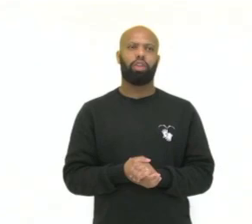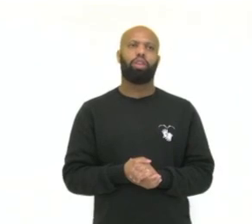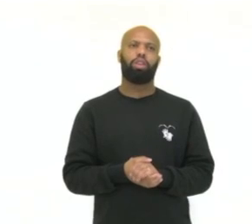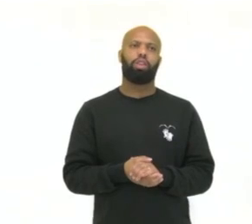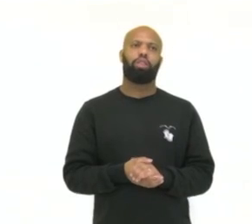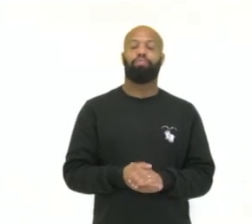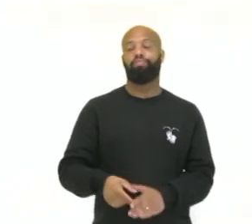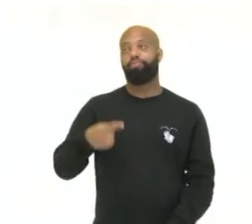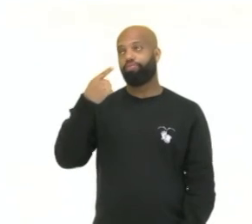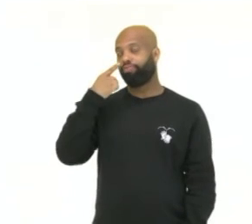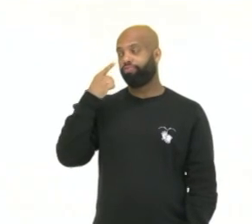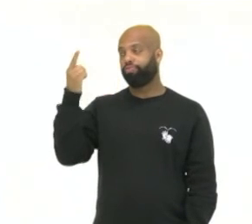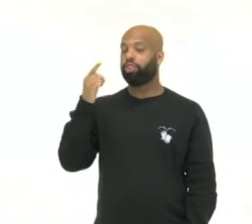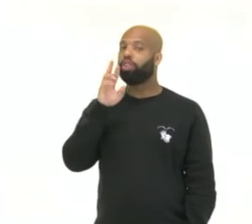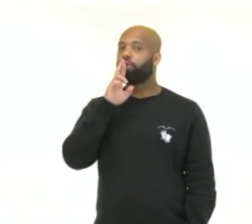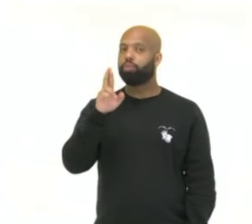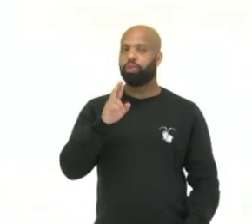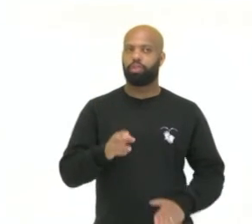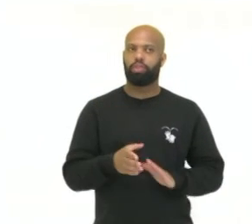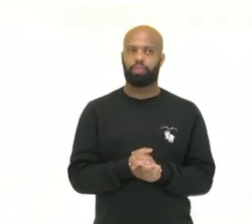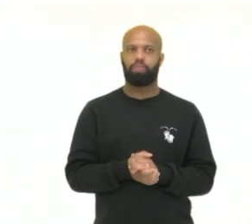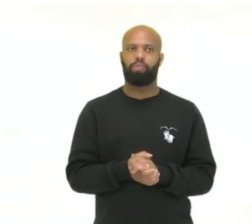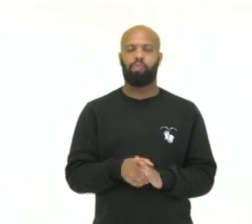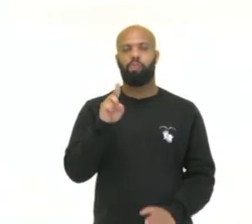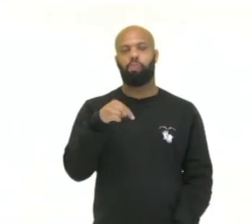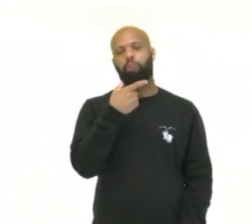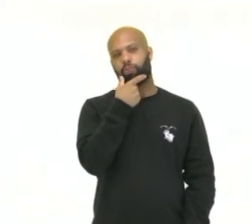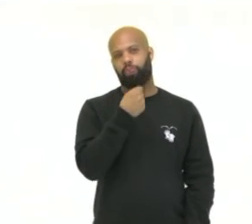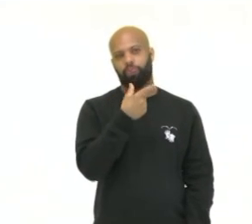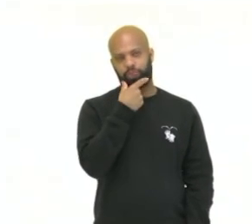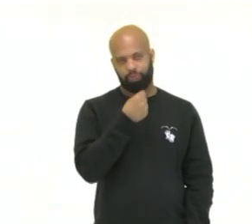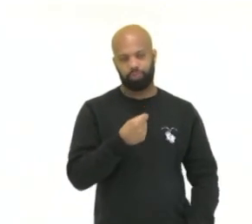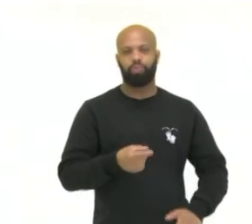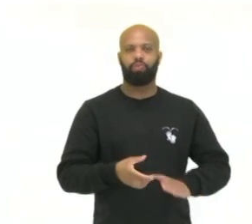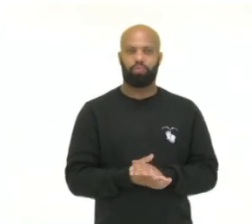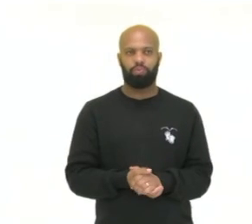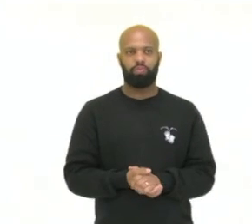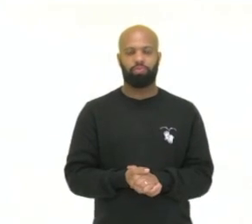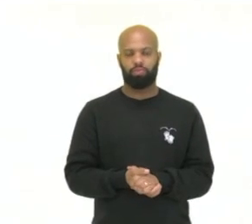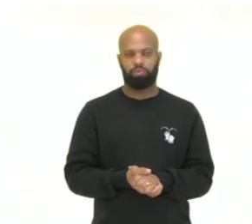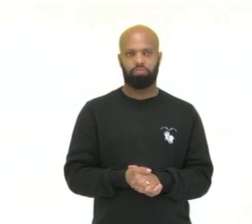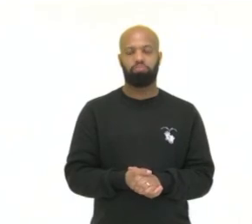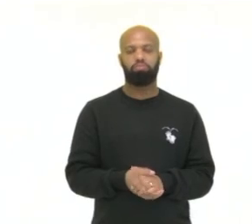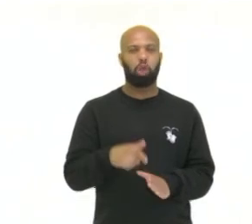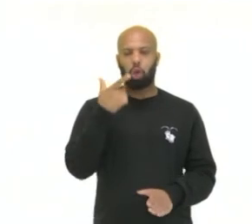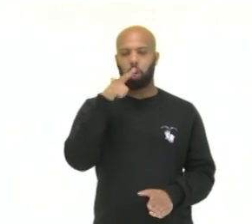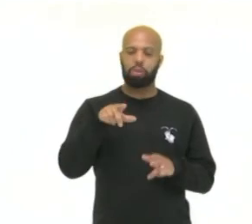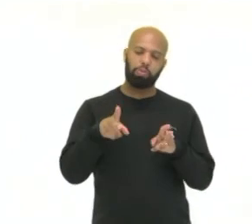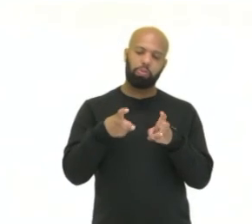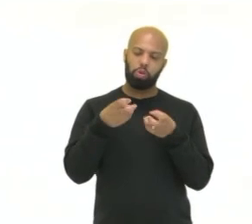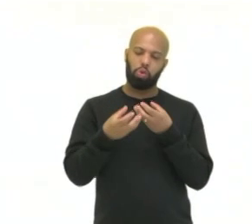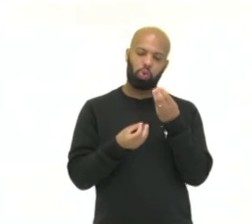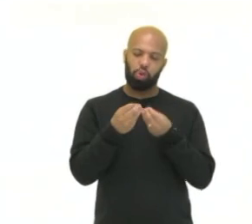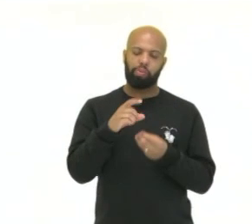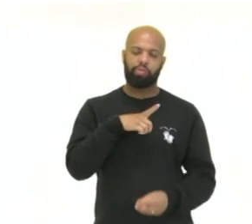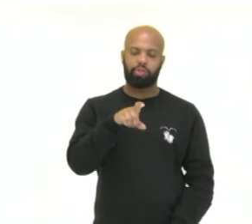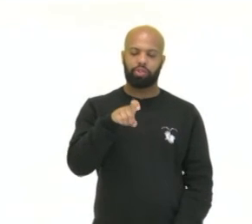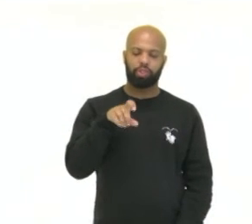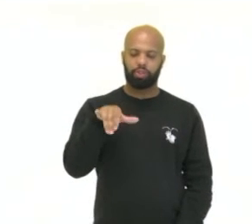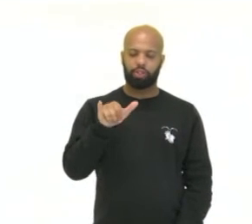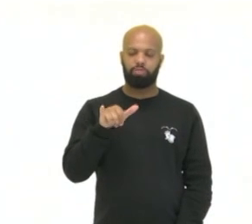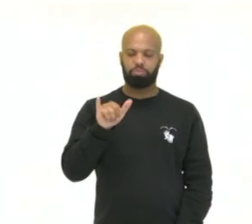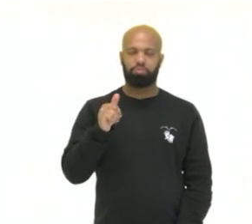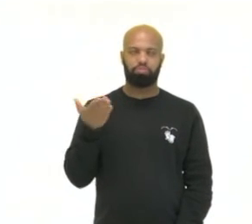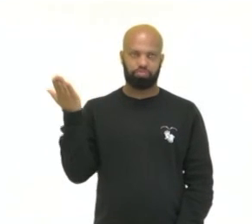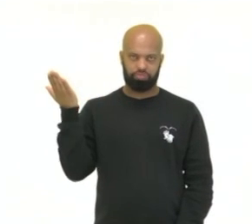aqui nós temos um indivíduo do sexo masculino. Nós conseguimos observar X e